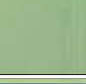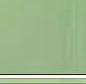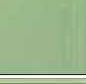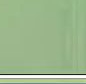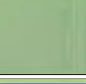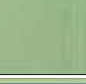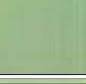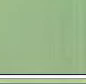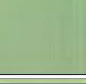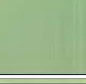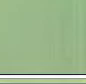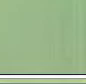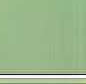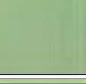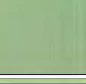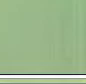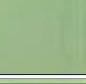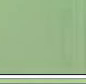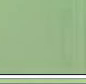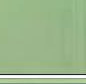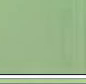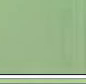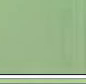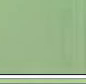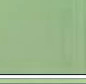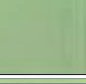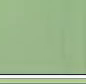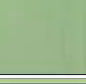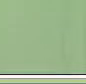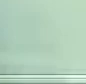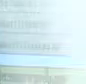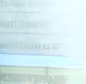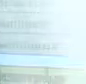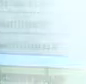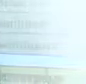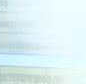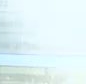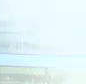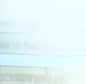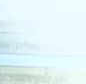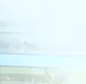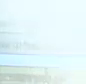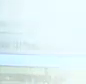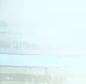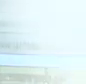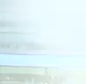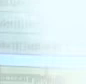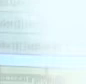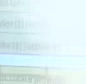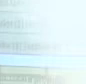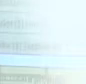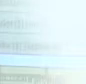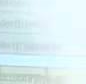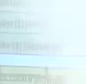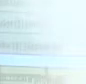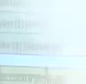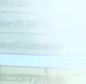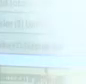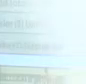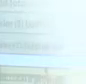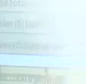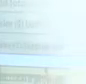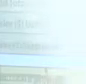R$12.803,04. Tranquilos? Então, o que eu tenho que fazer é saber a quantidade de matéria-prima por